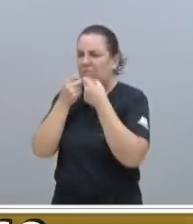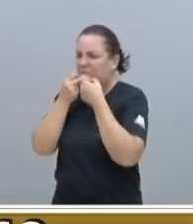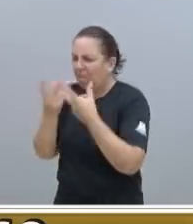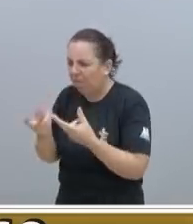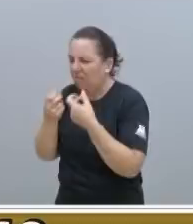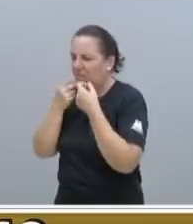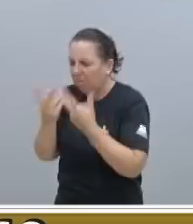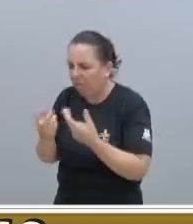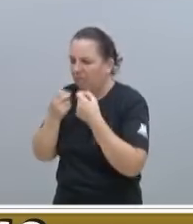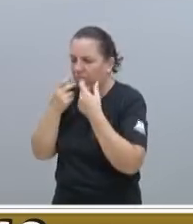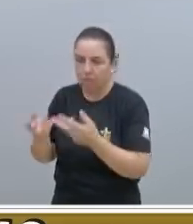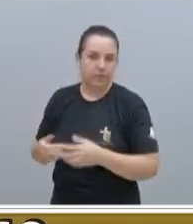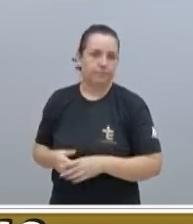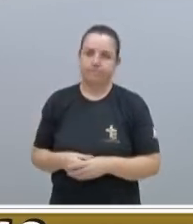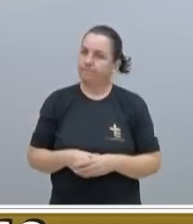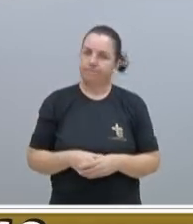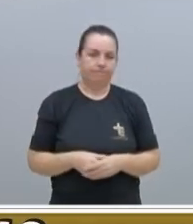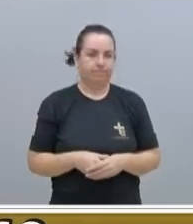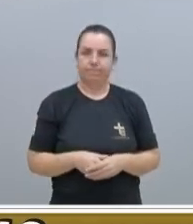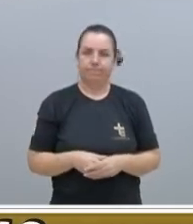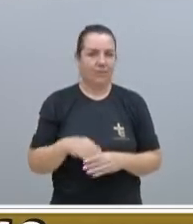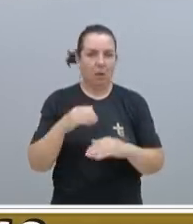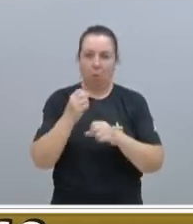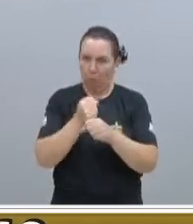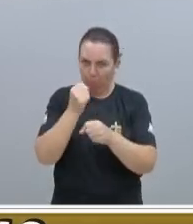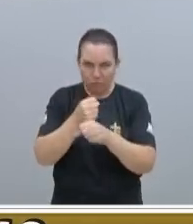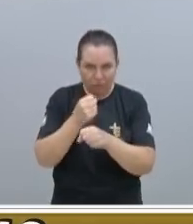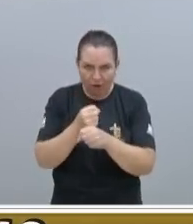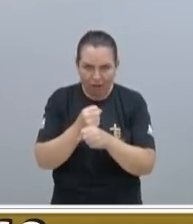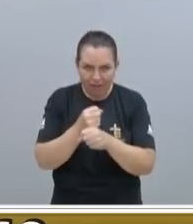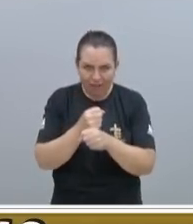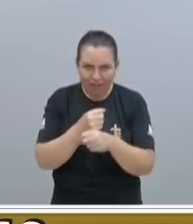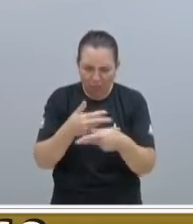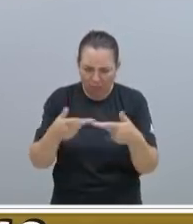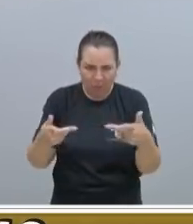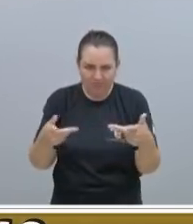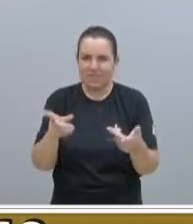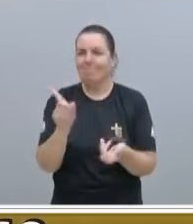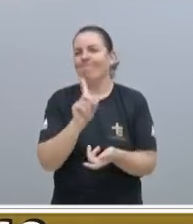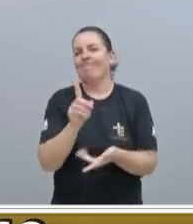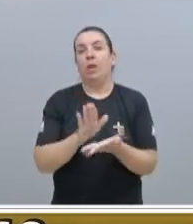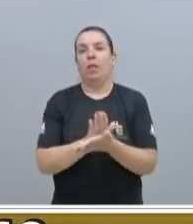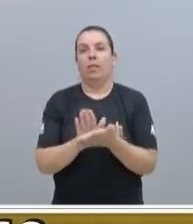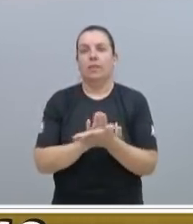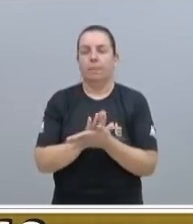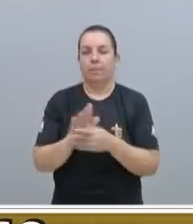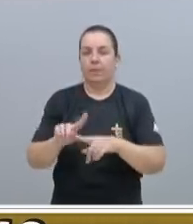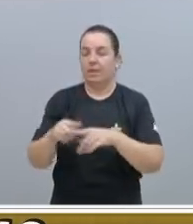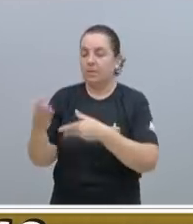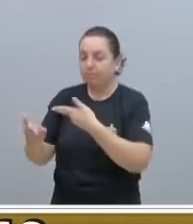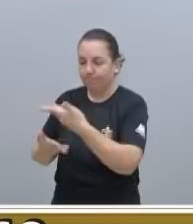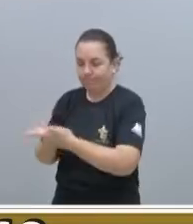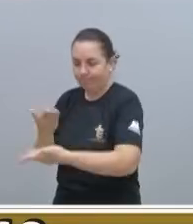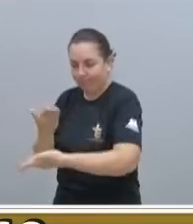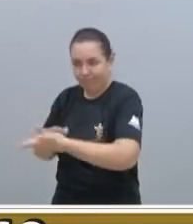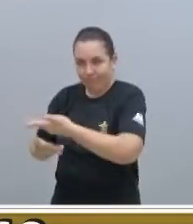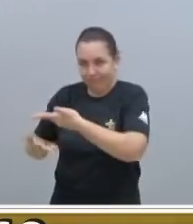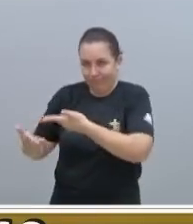você isso isso não constrói nada mas partilhar a sua dor e